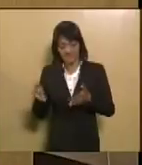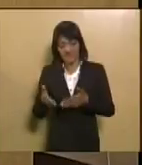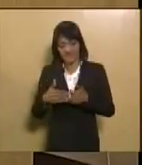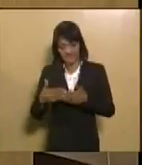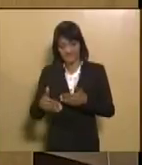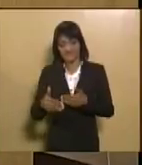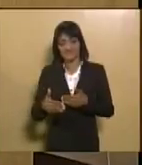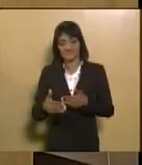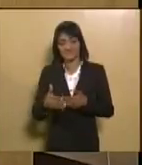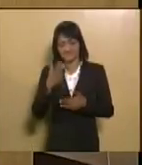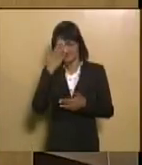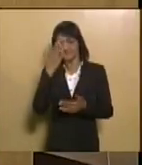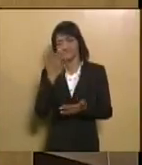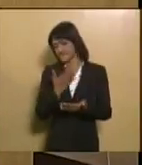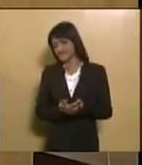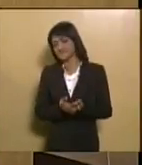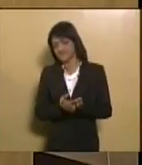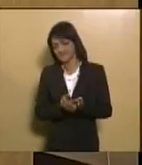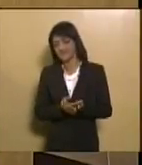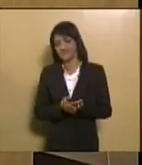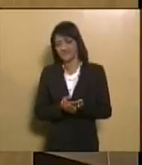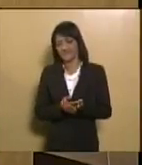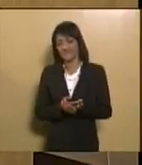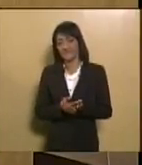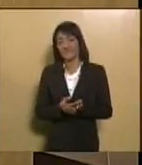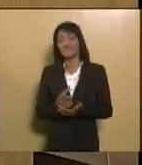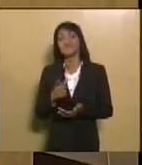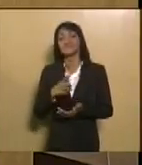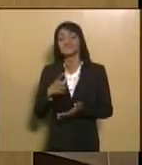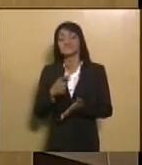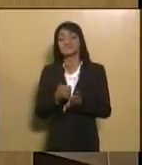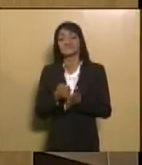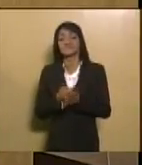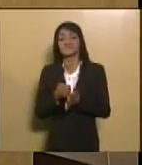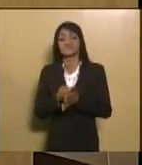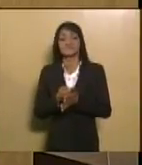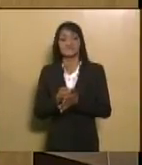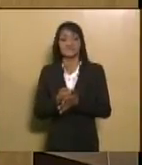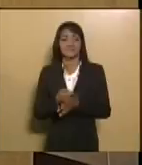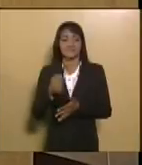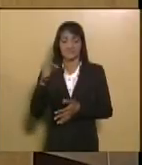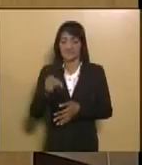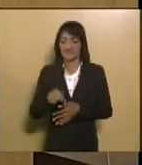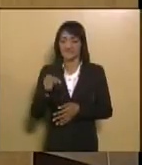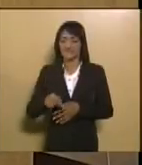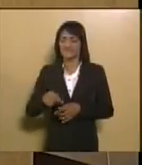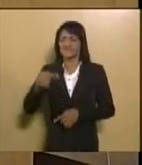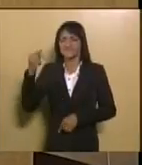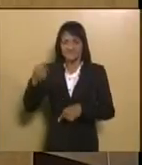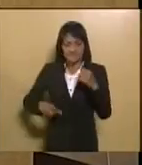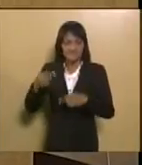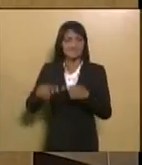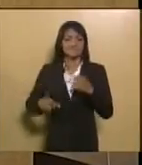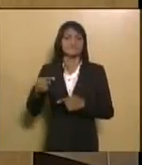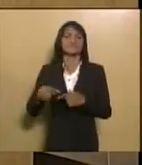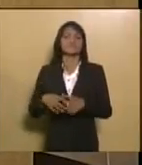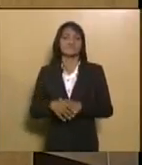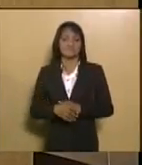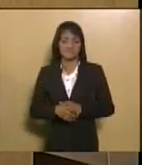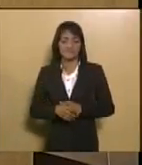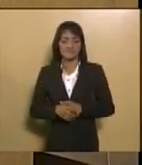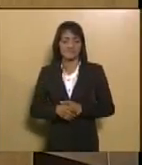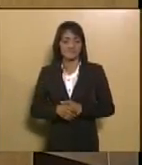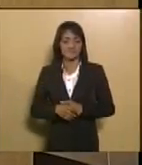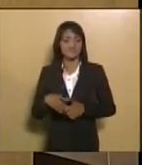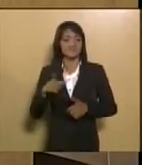com certeza, é um segundo semestre que exigirá desta casa muitos debates, que nós vamos nos deparar